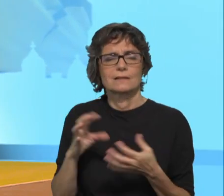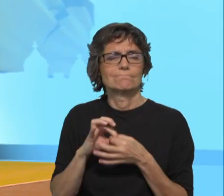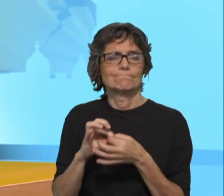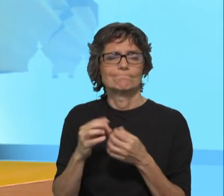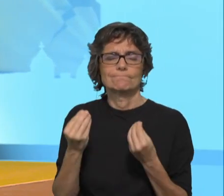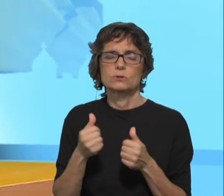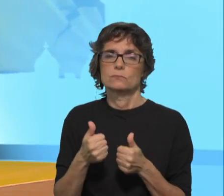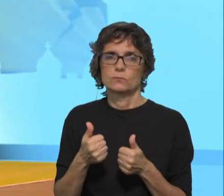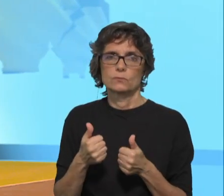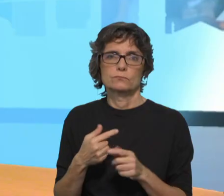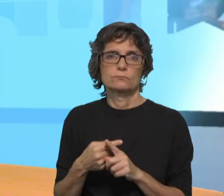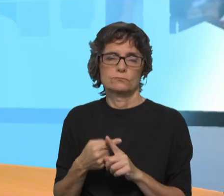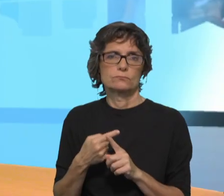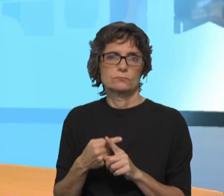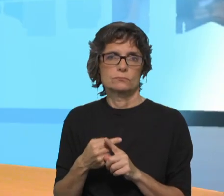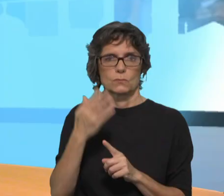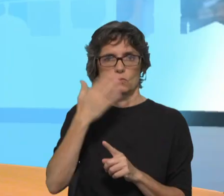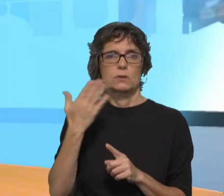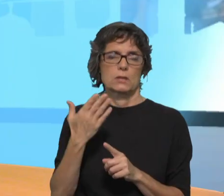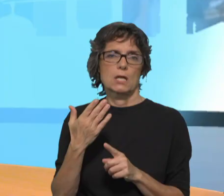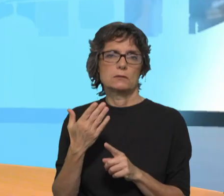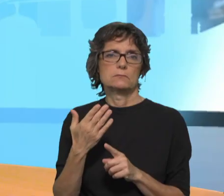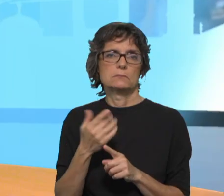dias da Diocese e depois que a